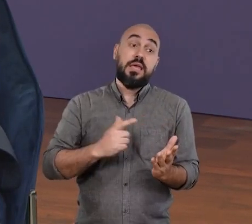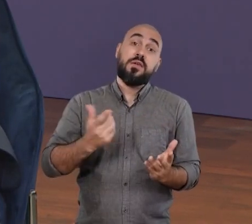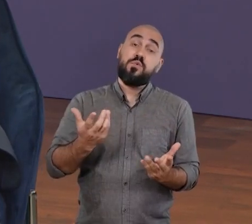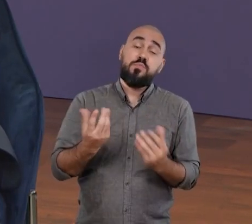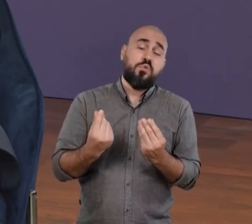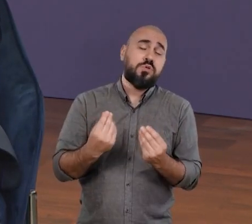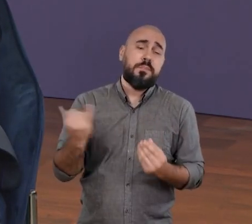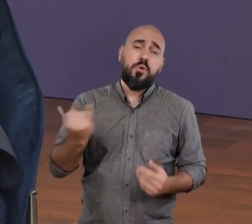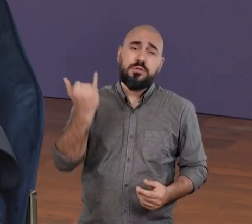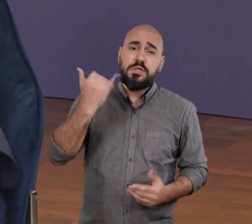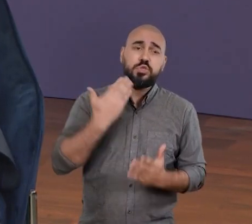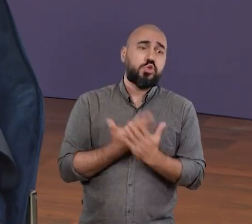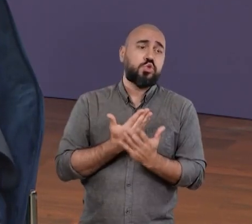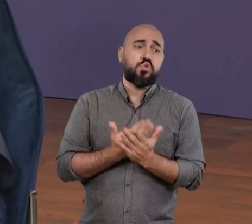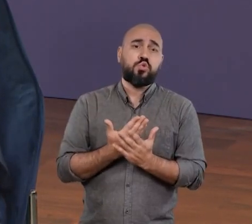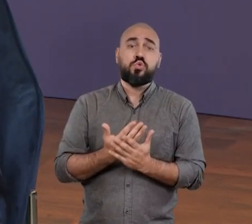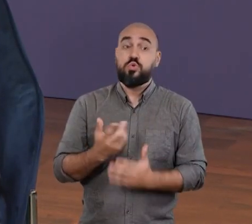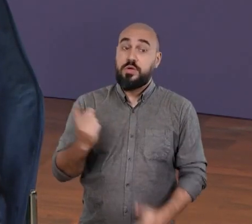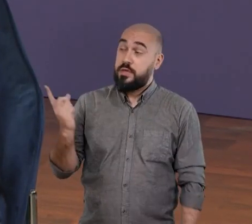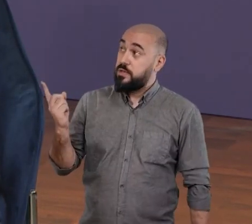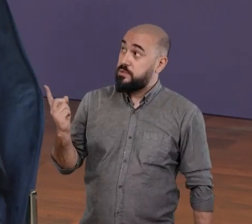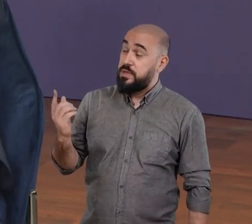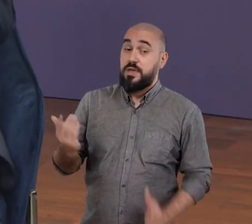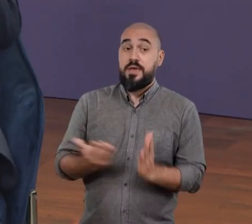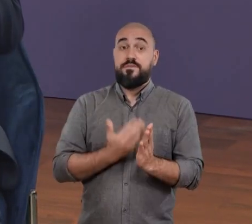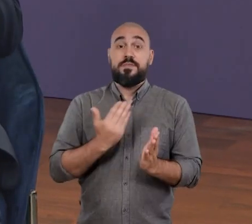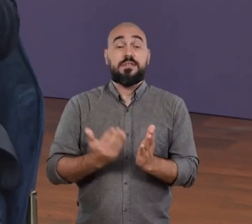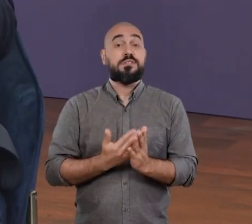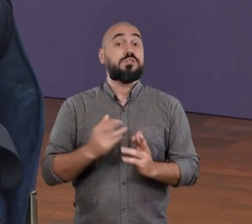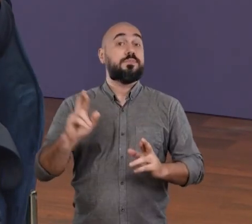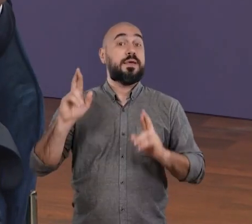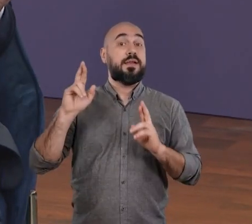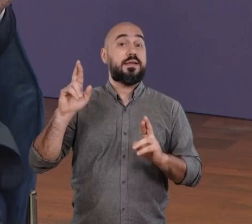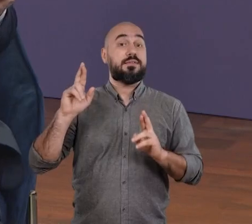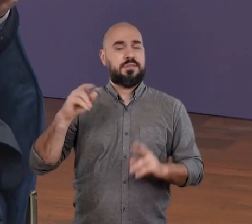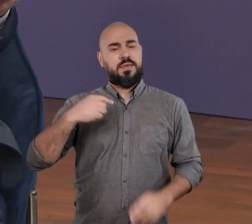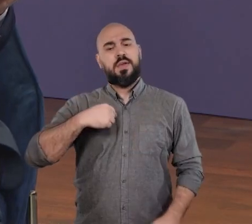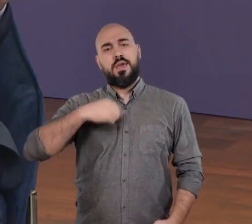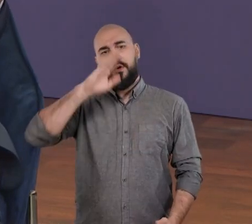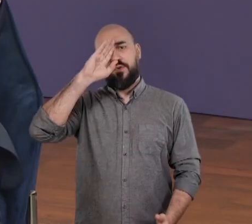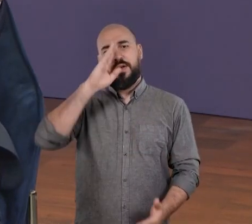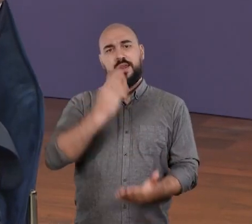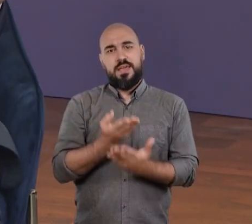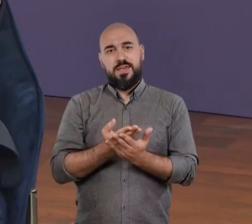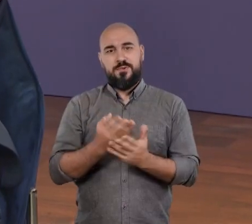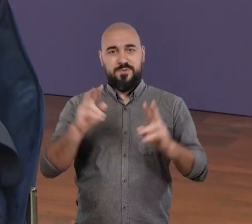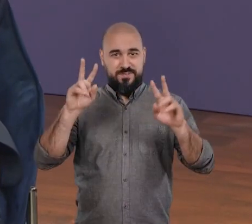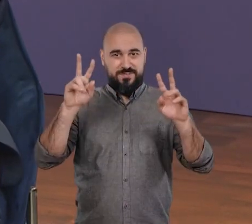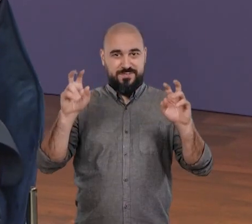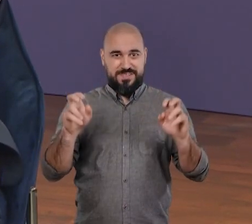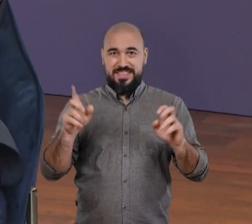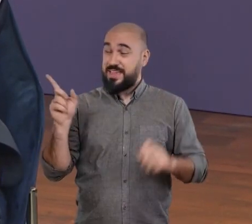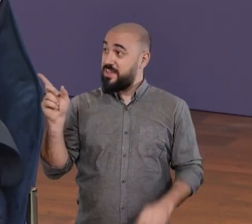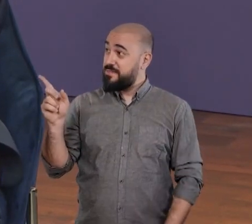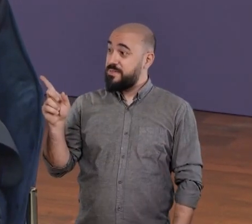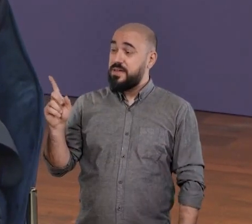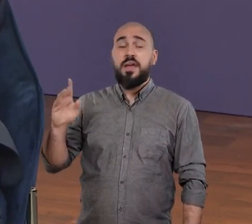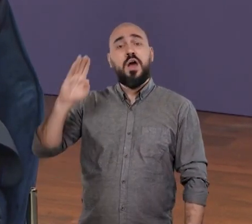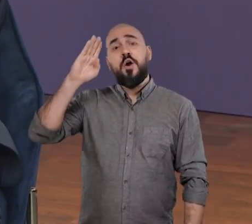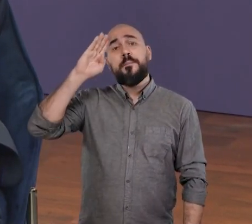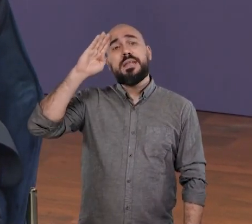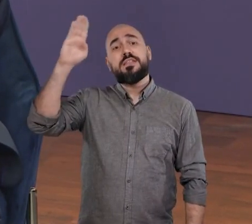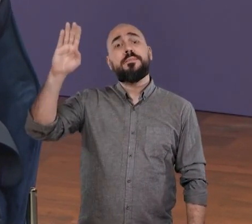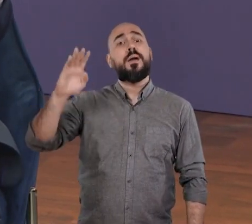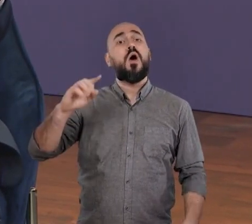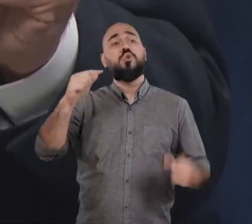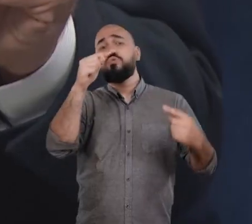muito importantes, que é a revista Esperança, Eu Creio, falando sobre os principais tópicos que têm a ver